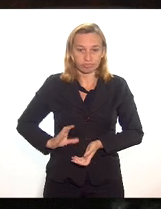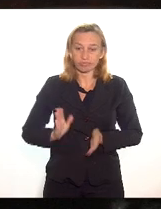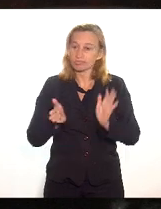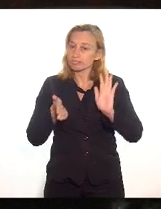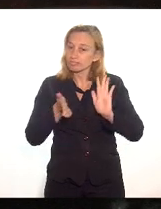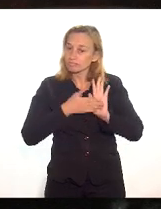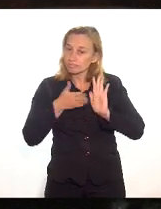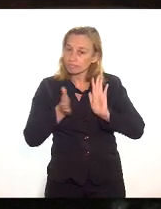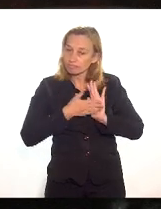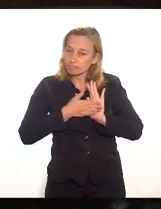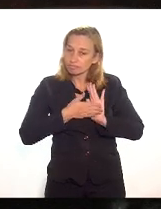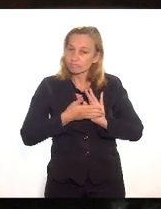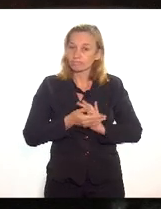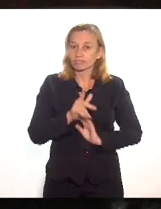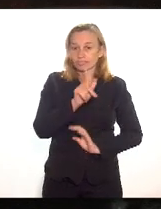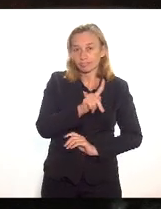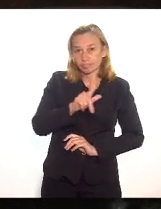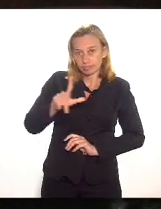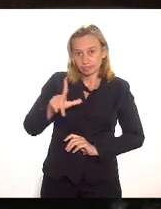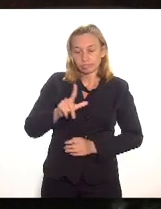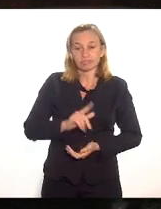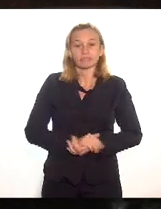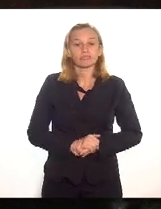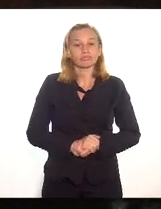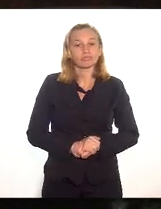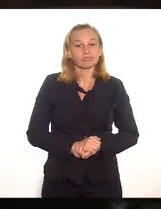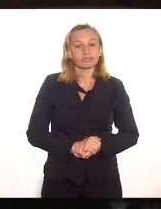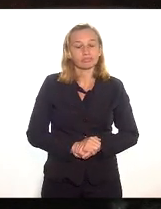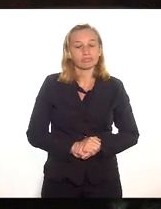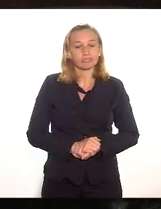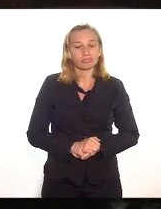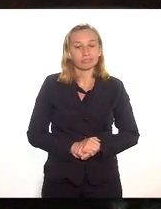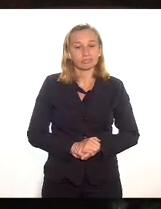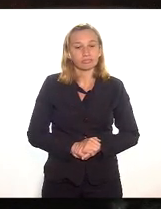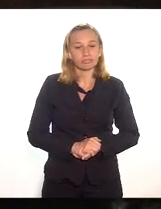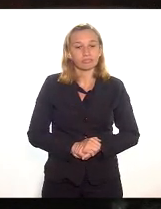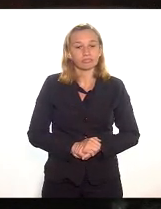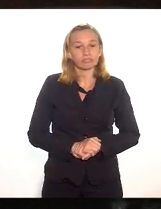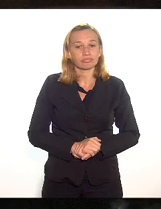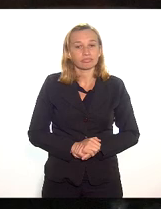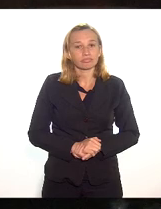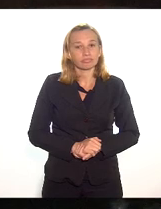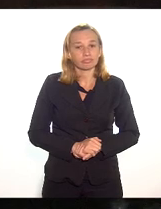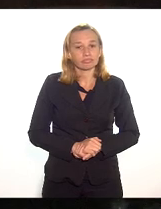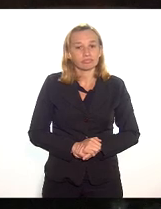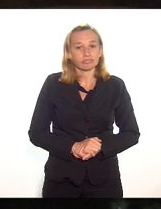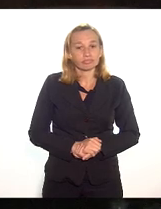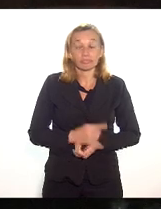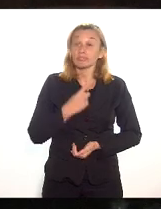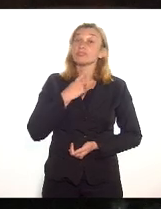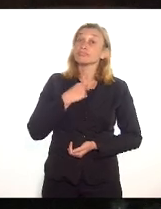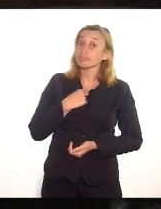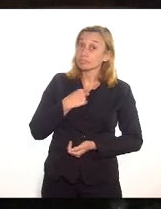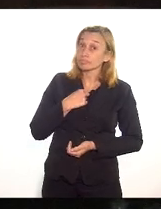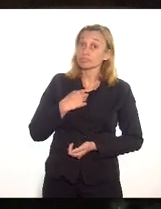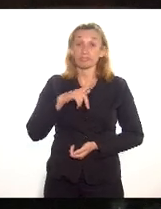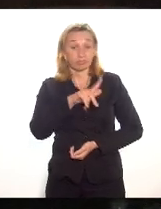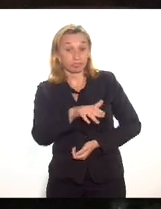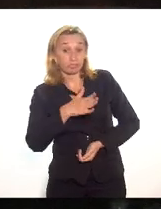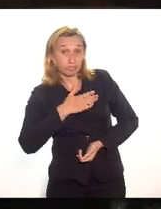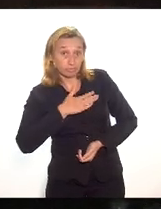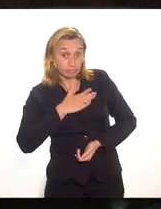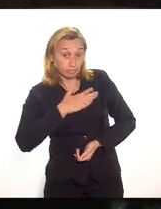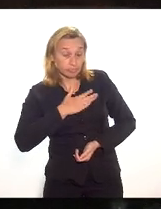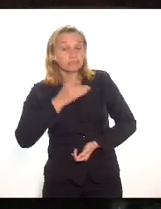propôs esse PDL, foi com a intenção, que é a minha, inclusive,